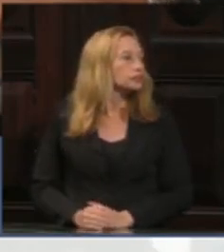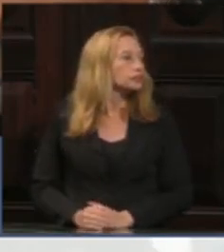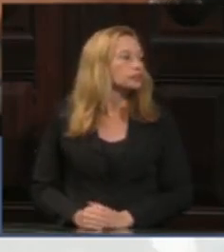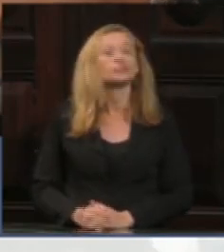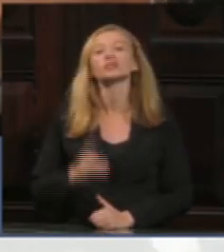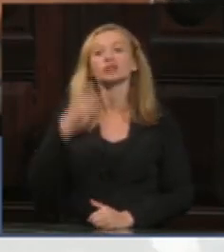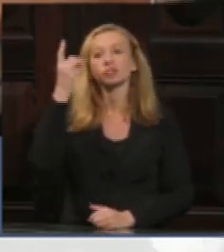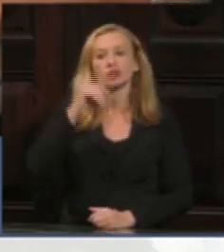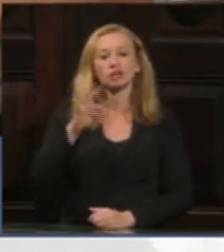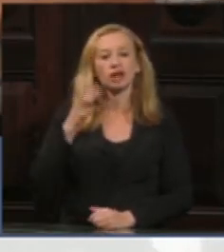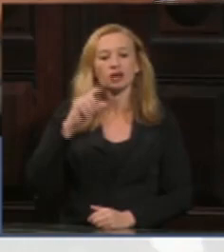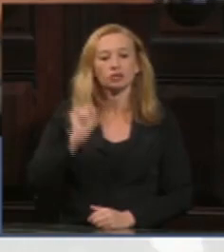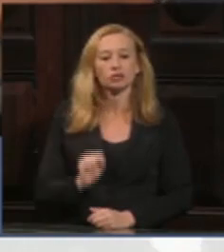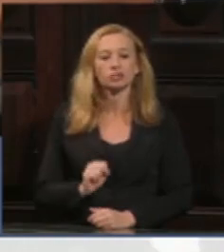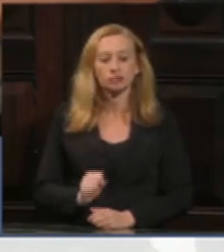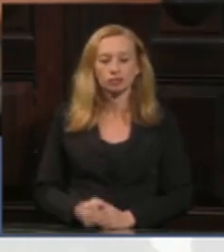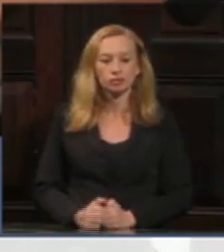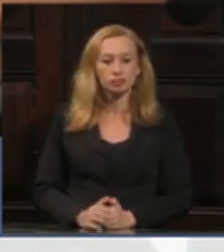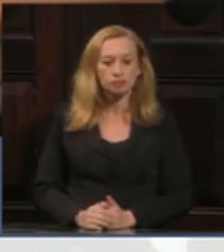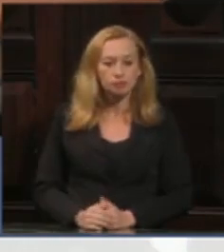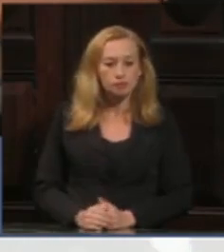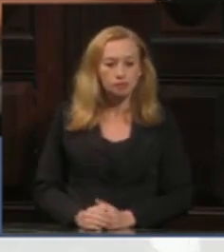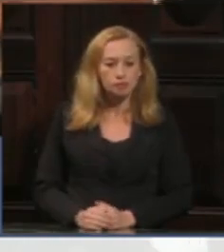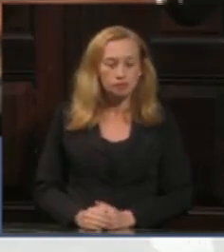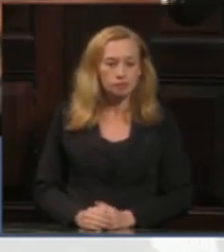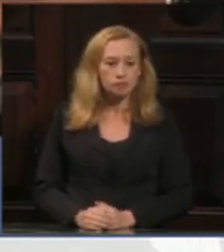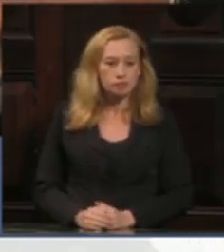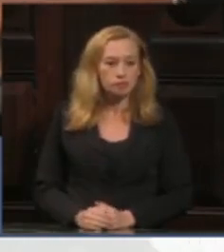Deputado Carlos Macedo.